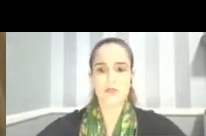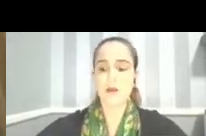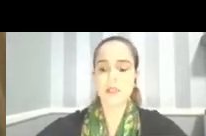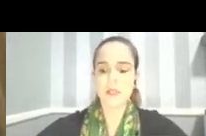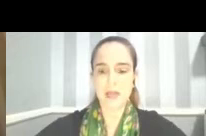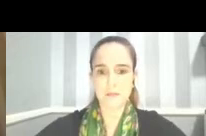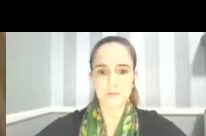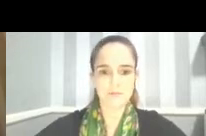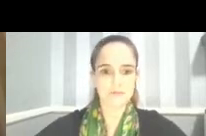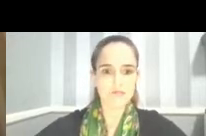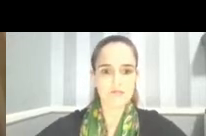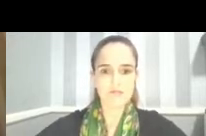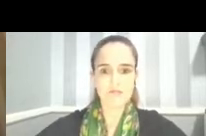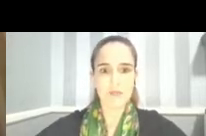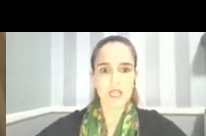na última aula também.